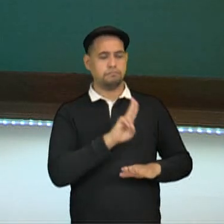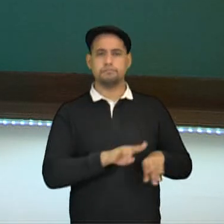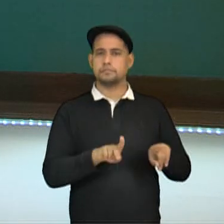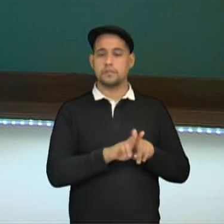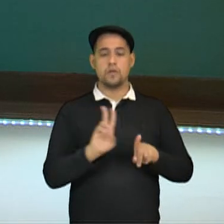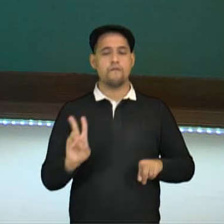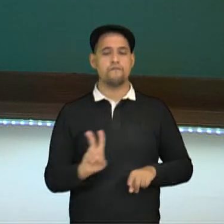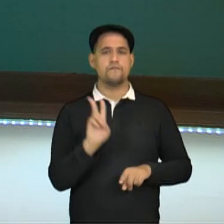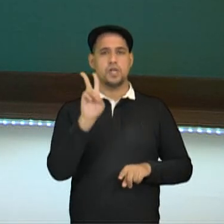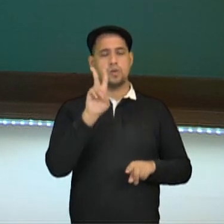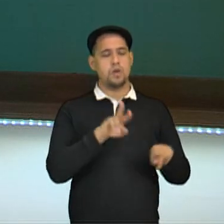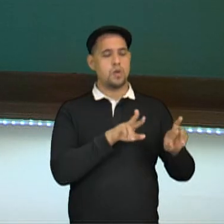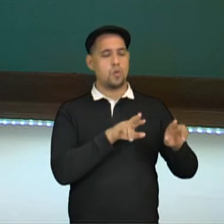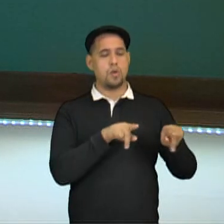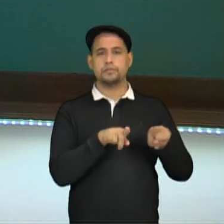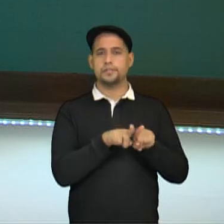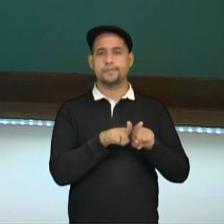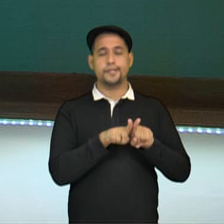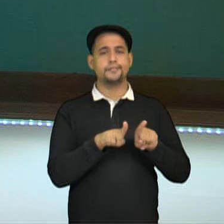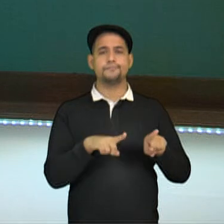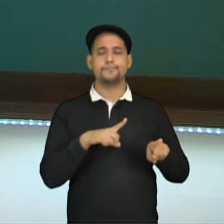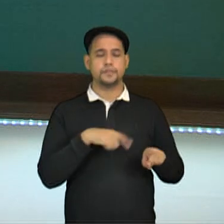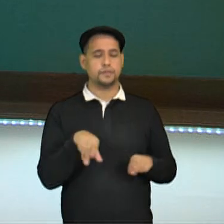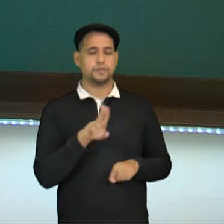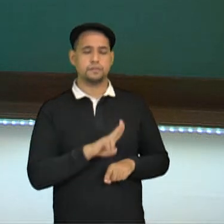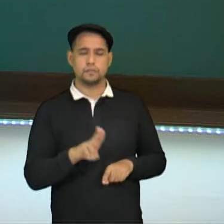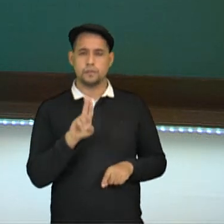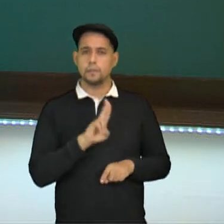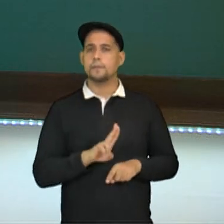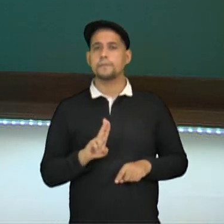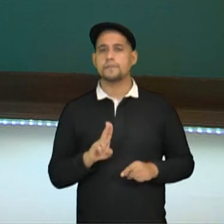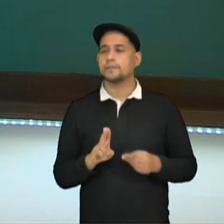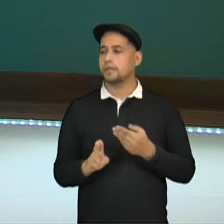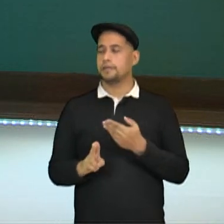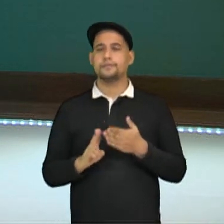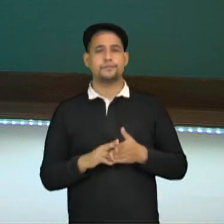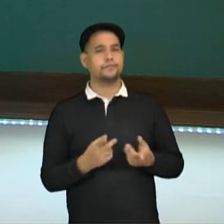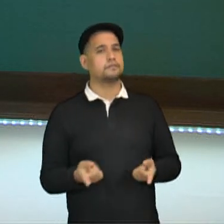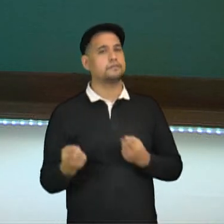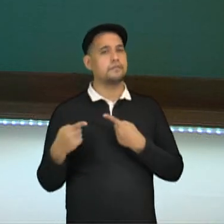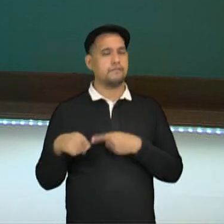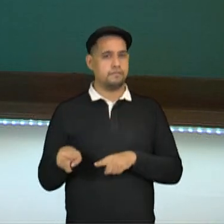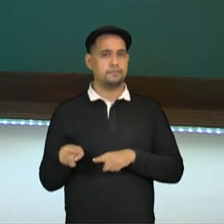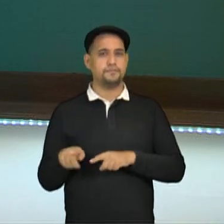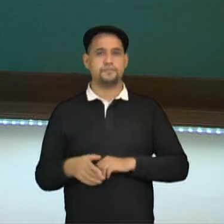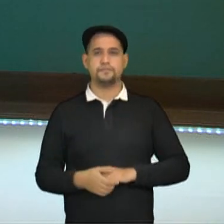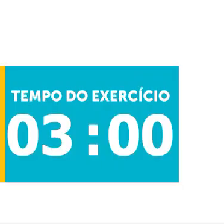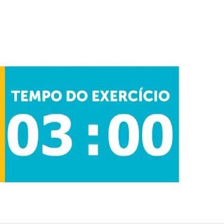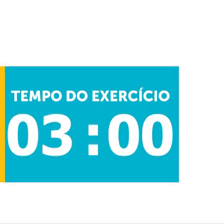os valores são iguais, se vai se aplicar aqui neste desafio.